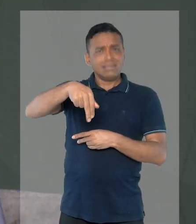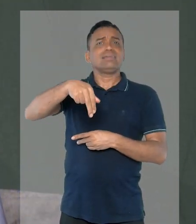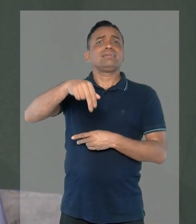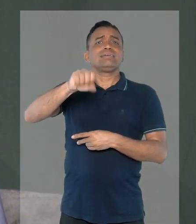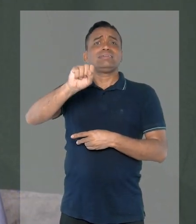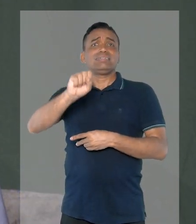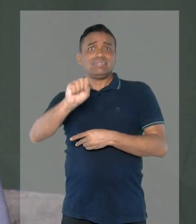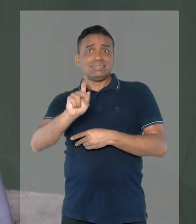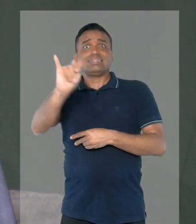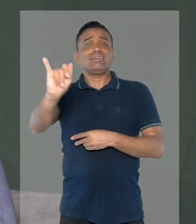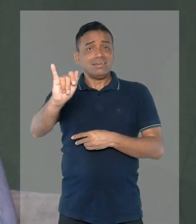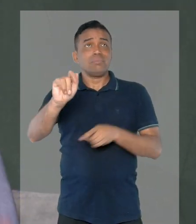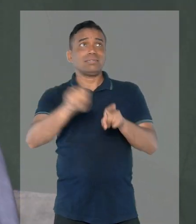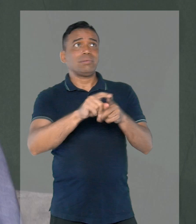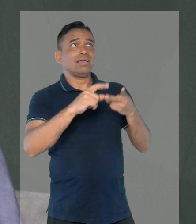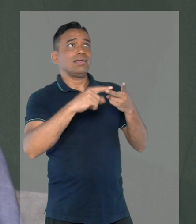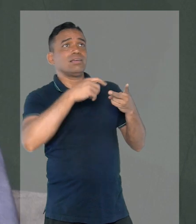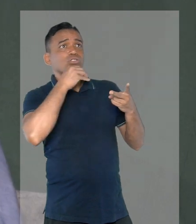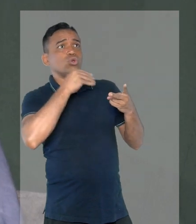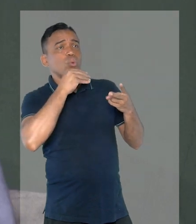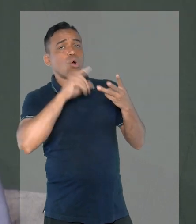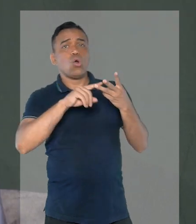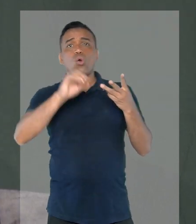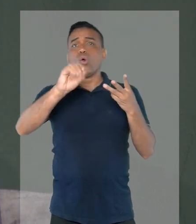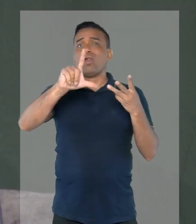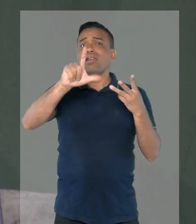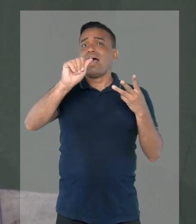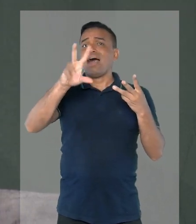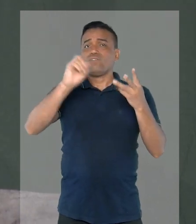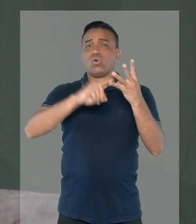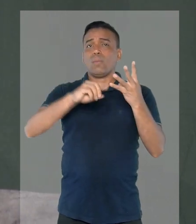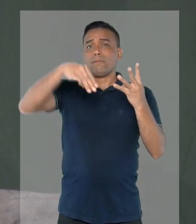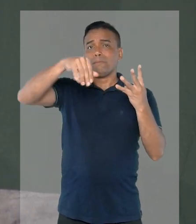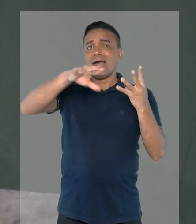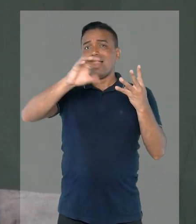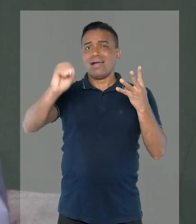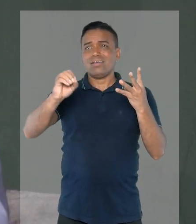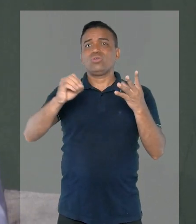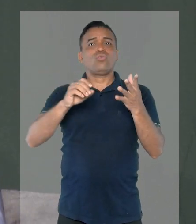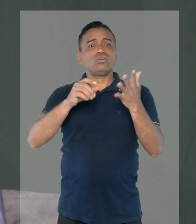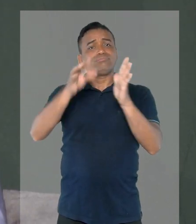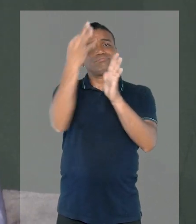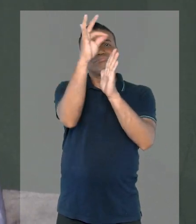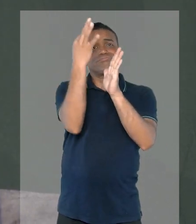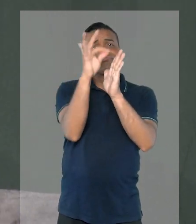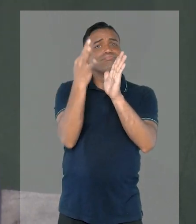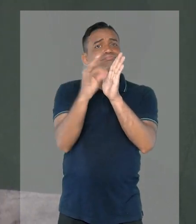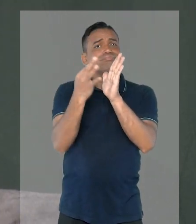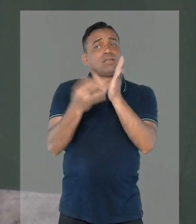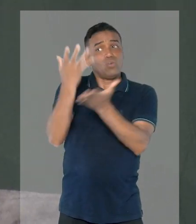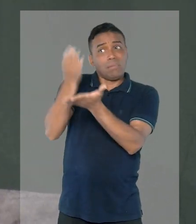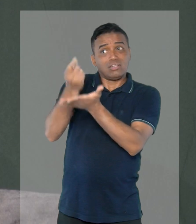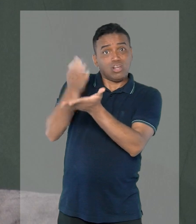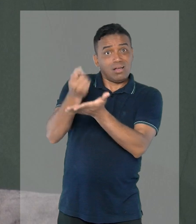no Drummond, aí tinha no Olavo Bilac, aí tinha no Mário de Andrade, aí eu fui catalogando, assim, fui